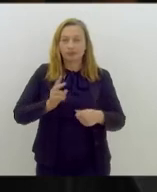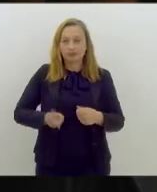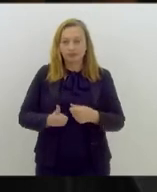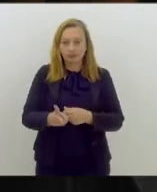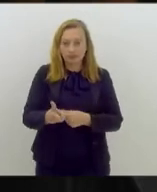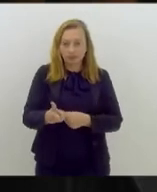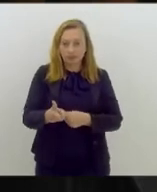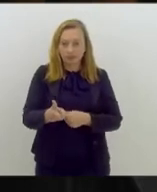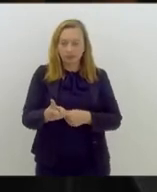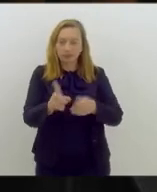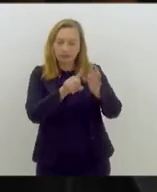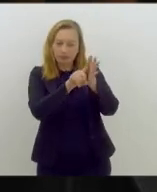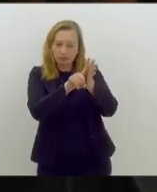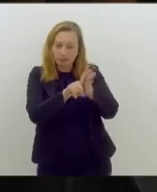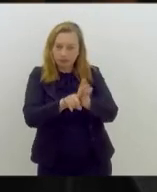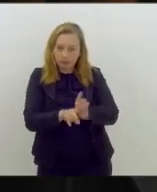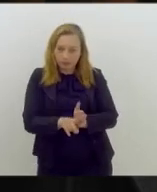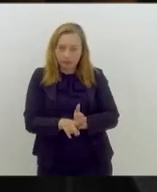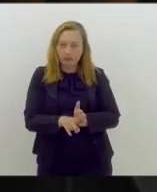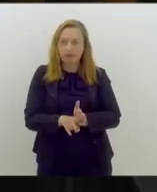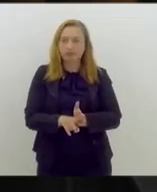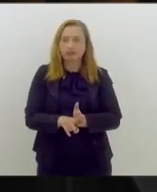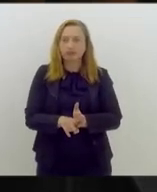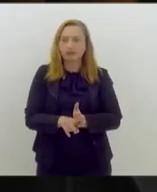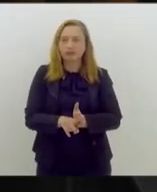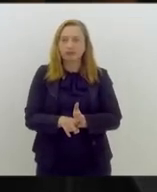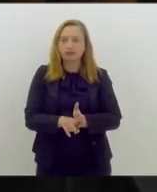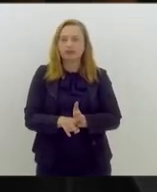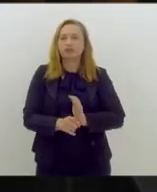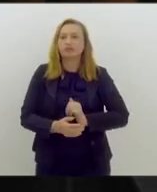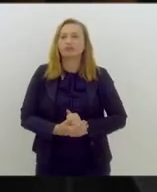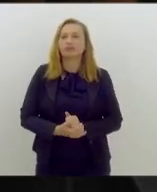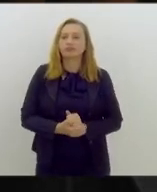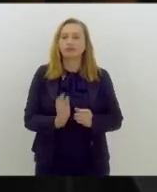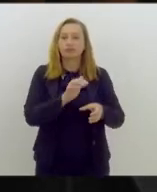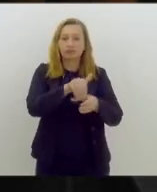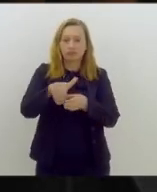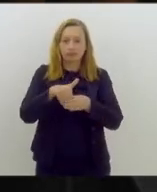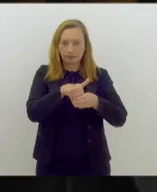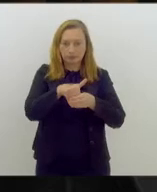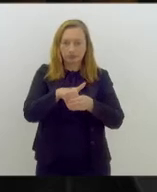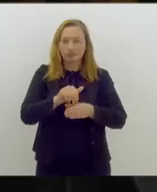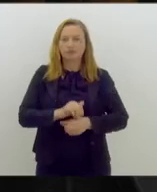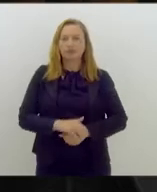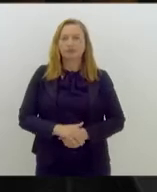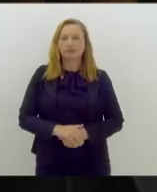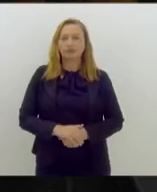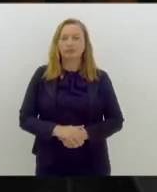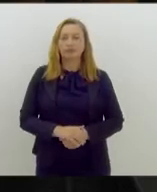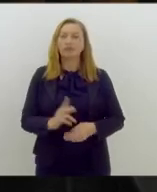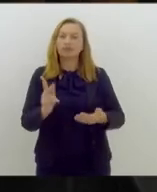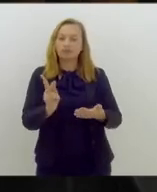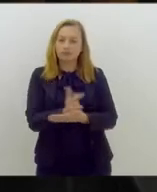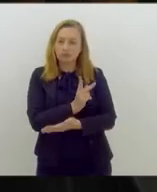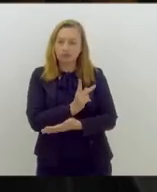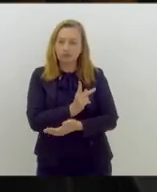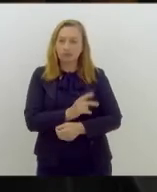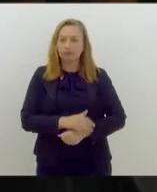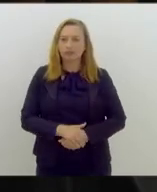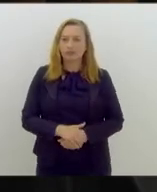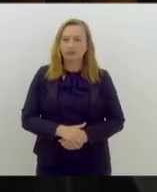a nossa análise do pleito eleitoral que ocorreu